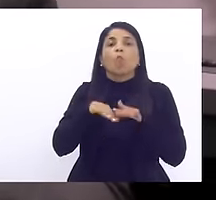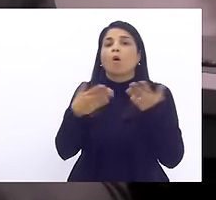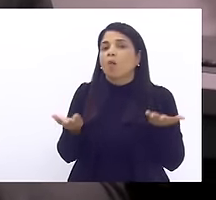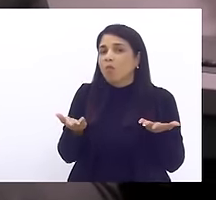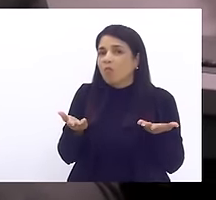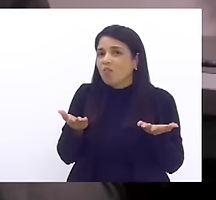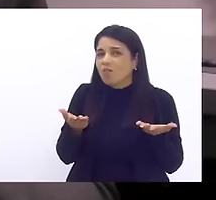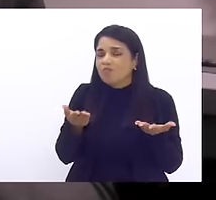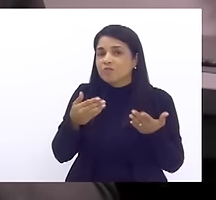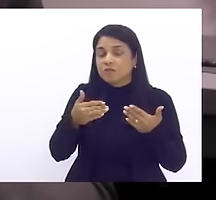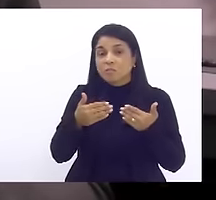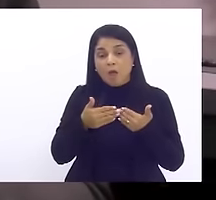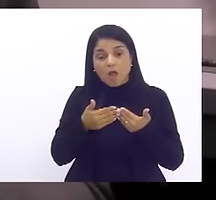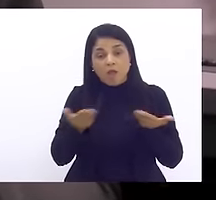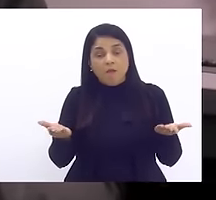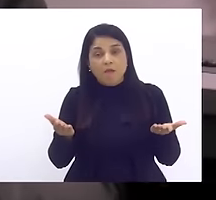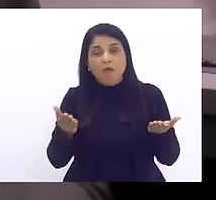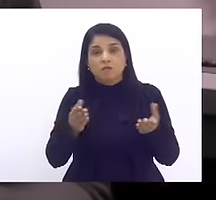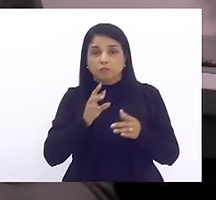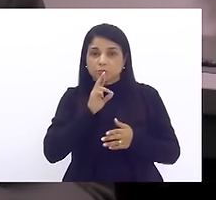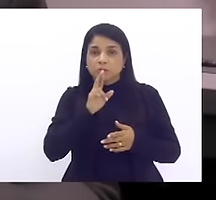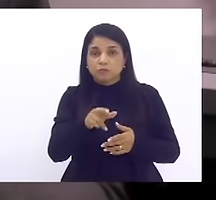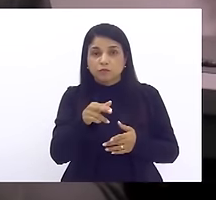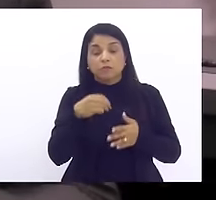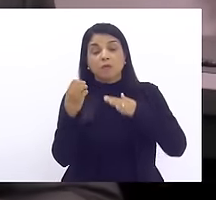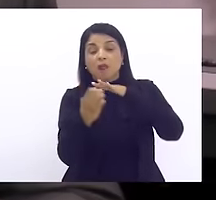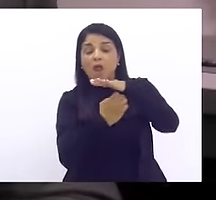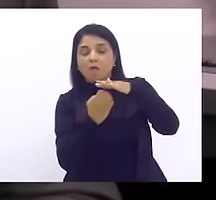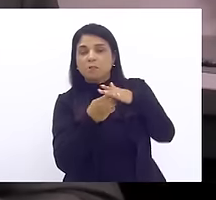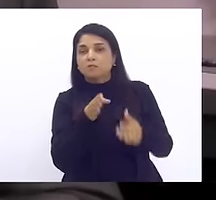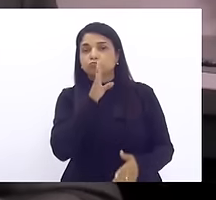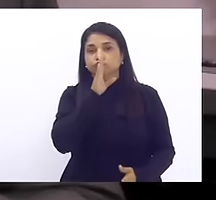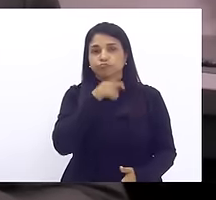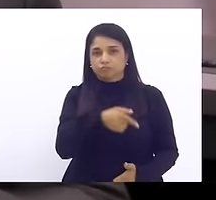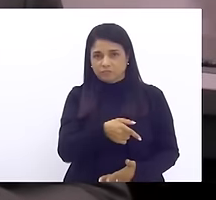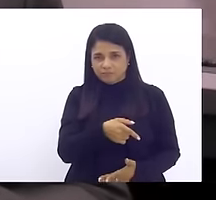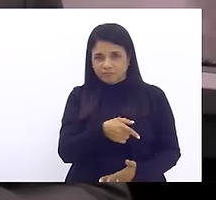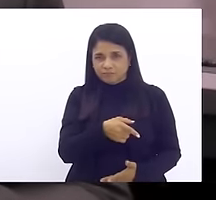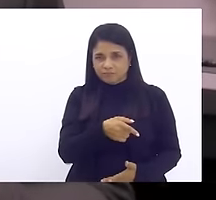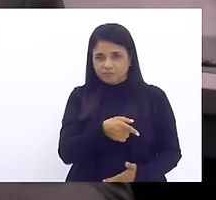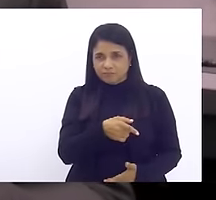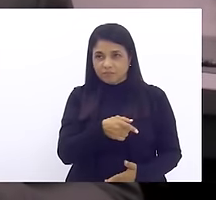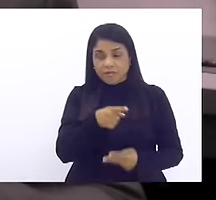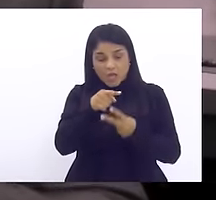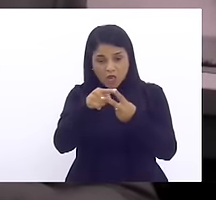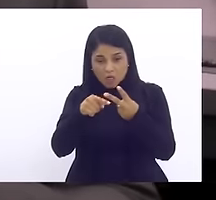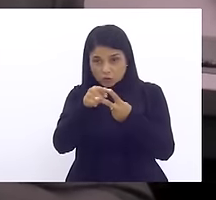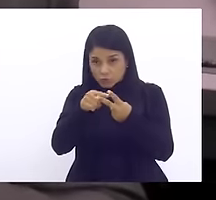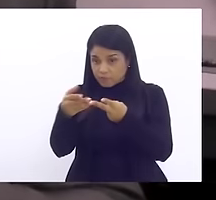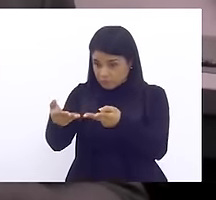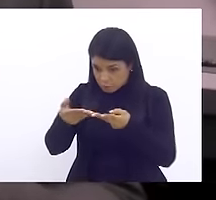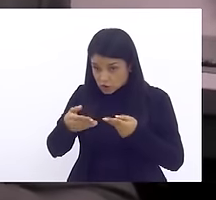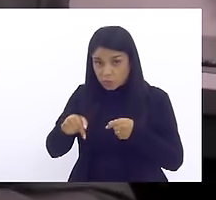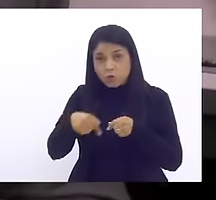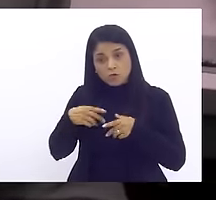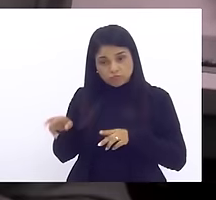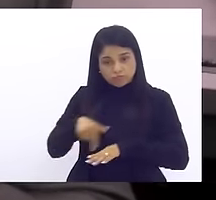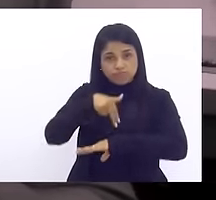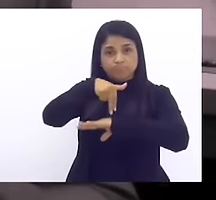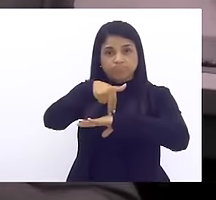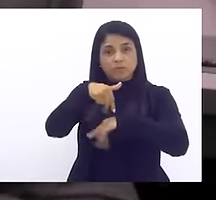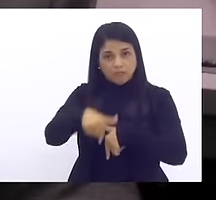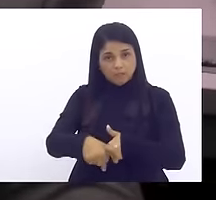E se a gente tá aqui de peito aberto por que que a empresa não fala então mais uma vez a hombridade de vir as duas vezes de vida e eu reafirmo que nós